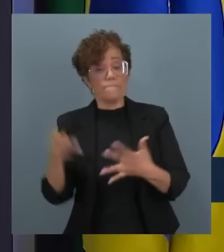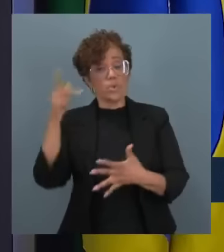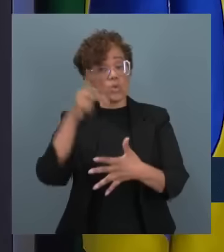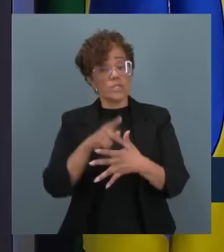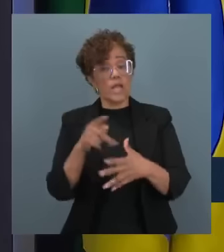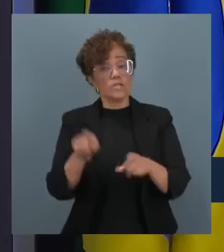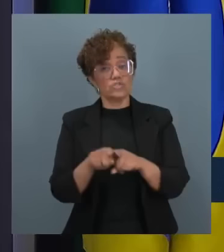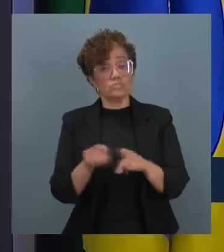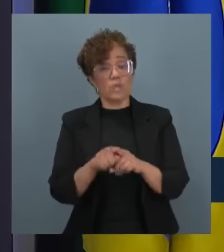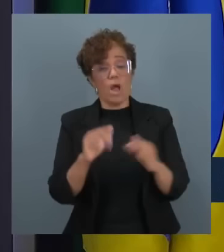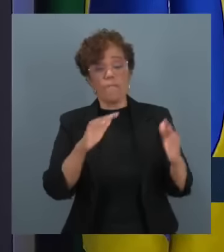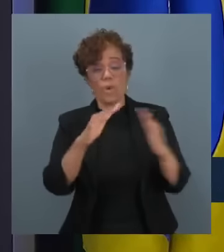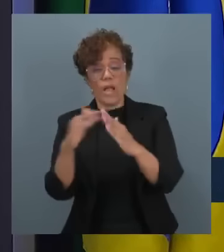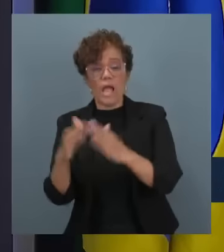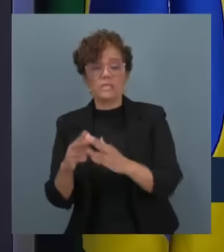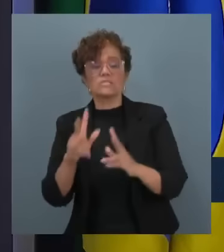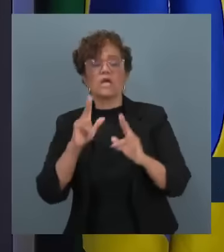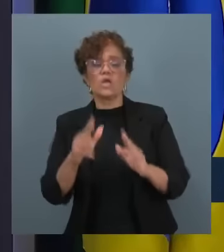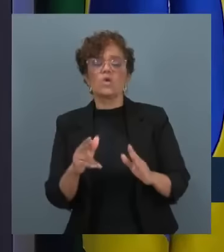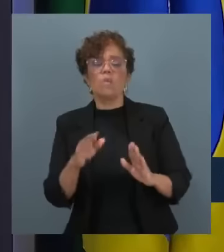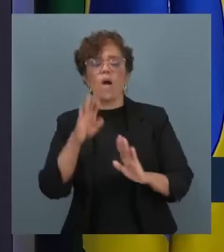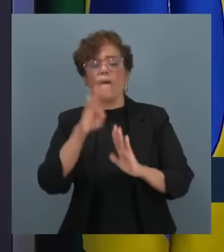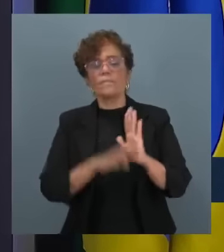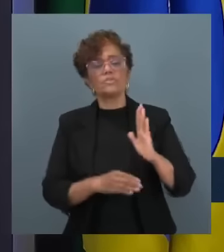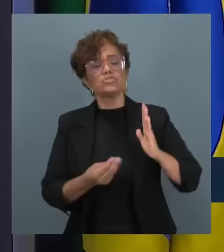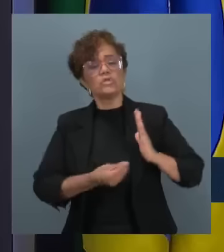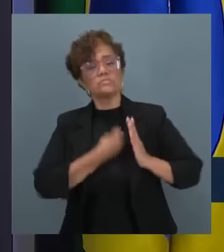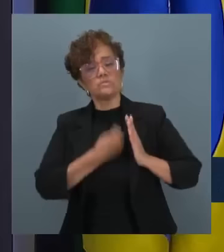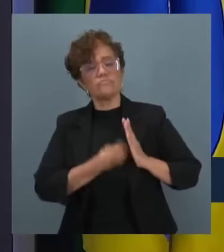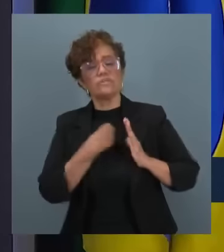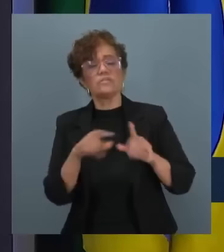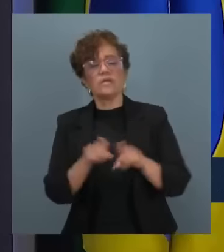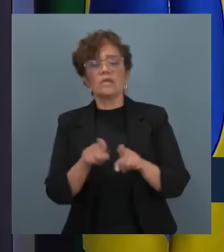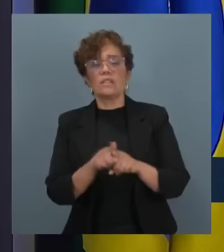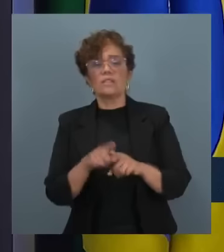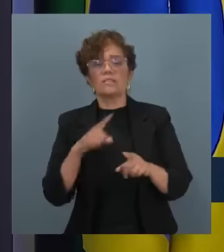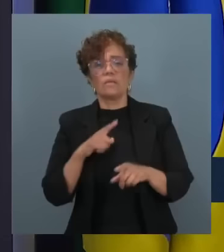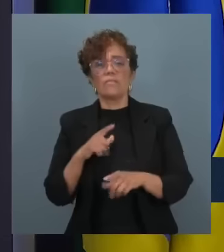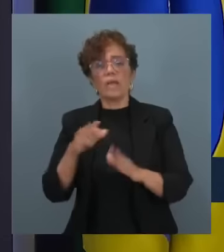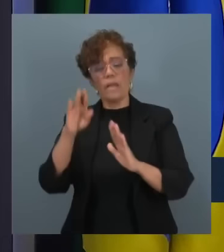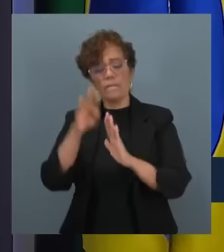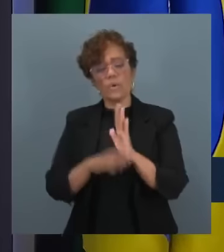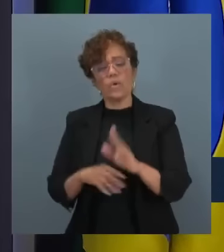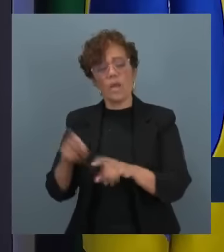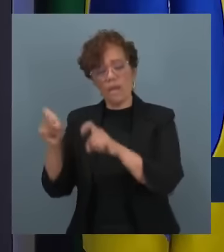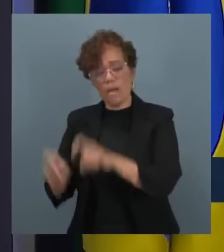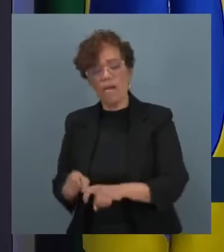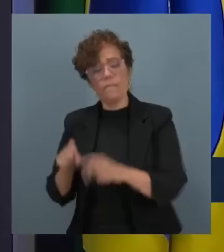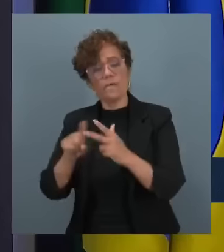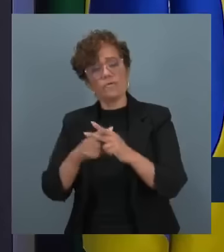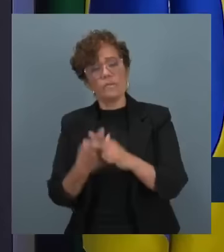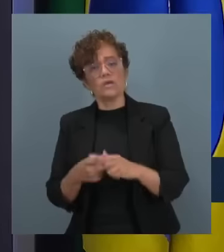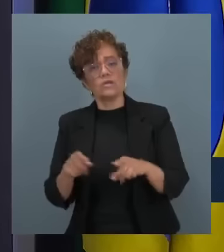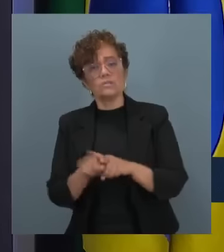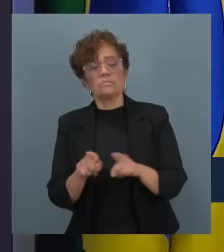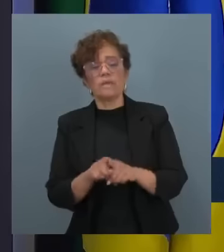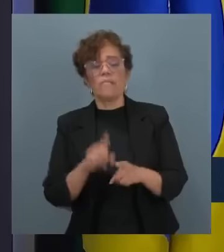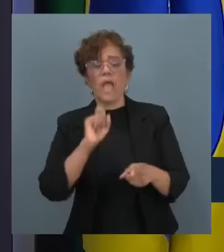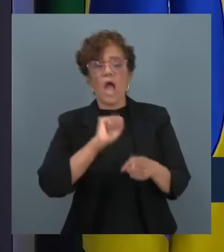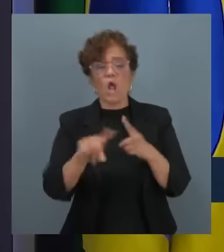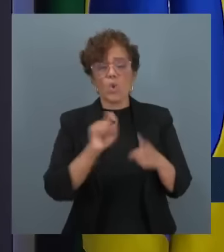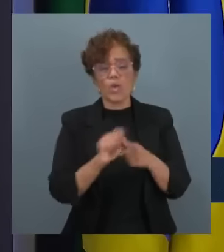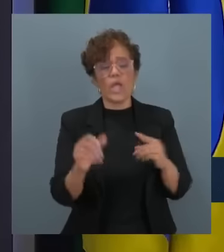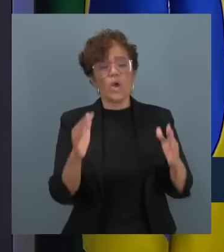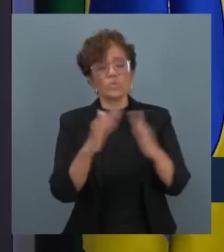políticas de habitação como Minha Casa Minha Vida e no programa de reforma agrária, políticas de aluguel social e